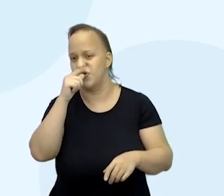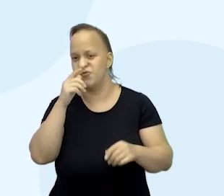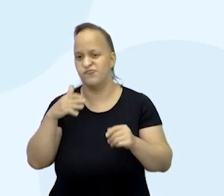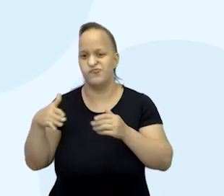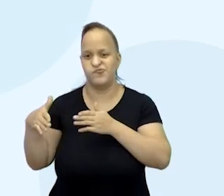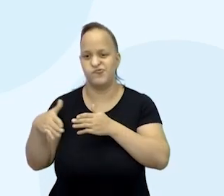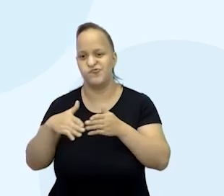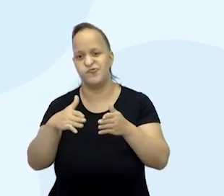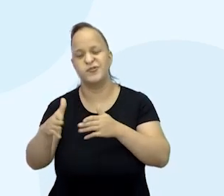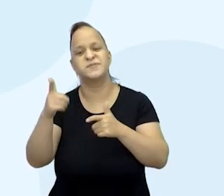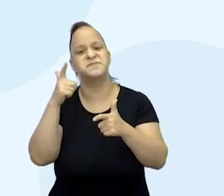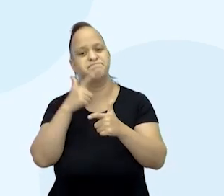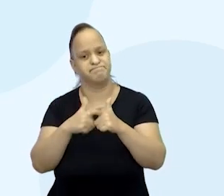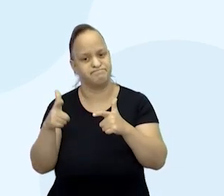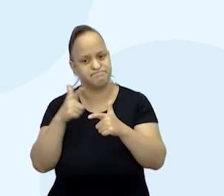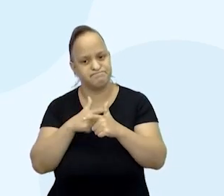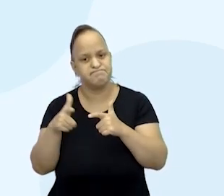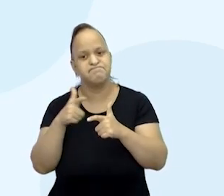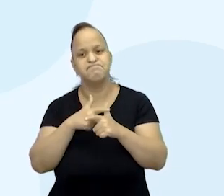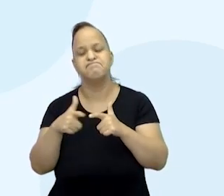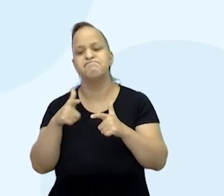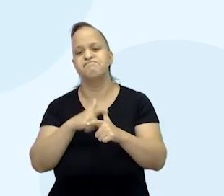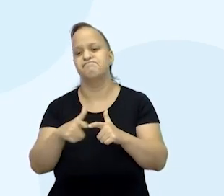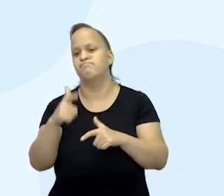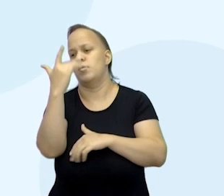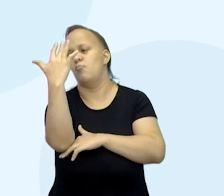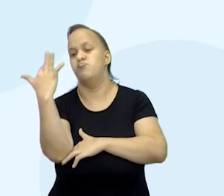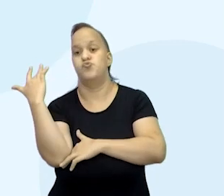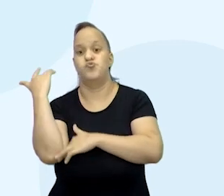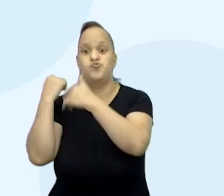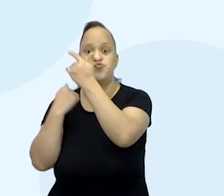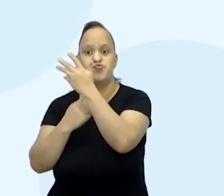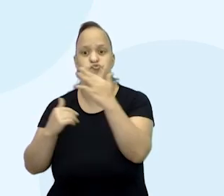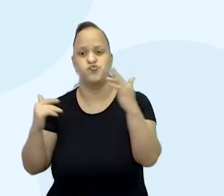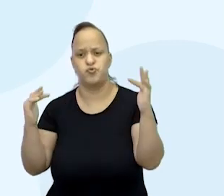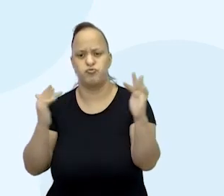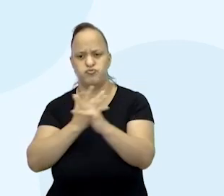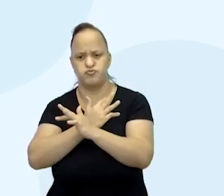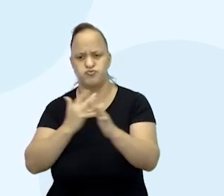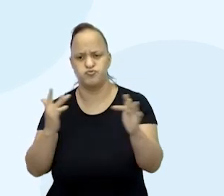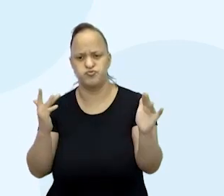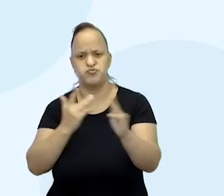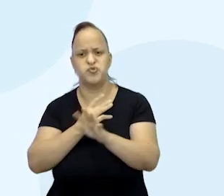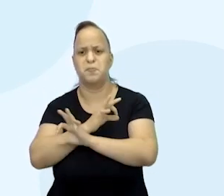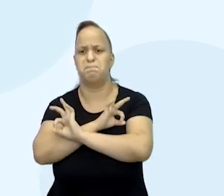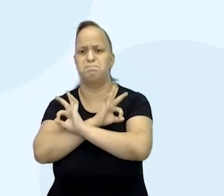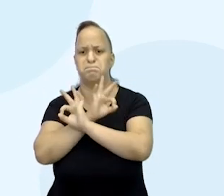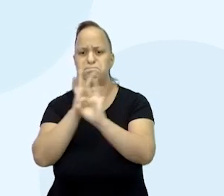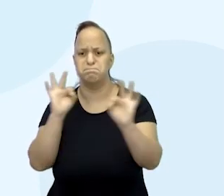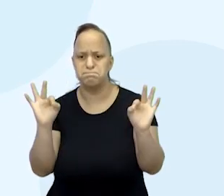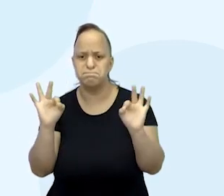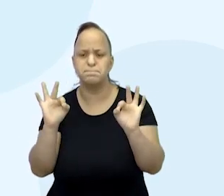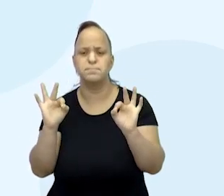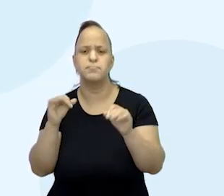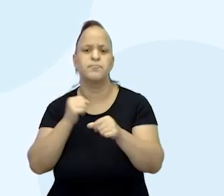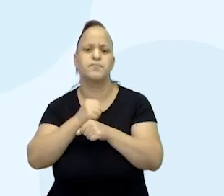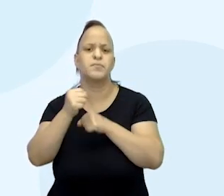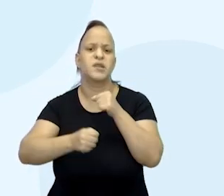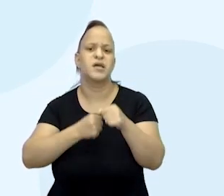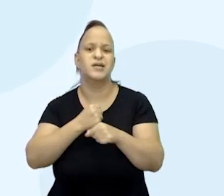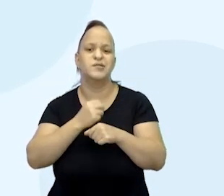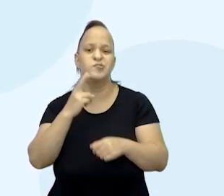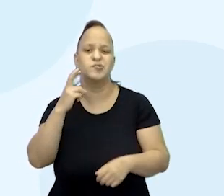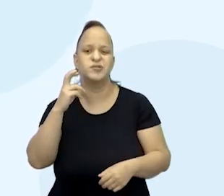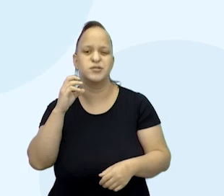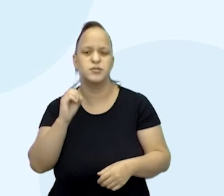diversos problemas para uma urbanização adequada. E a partir dos anos 50, famílias de baixa